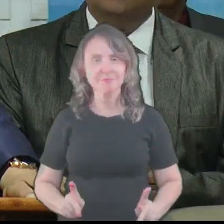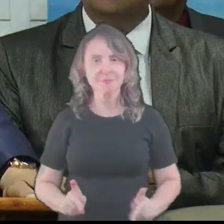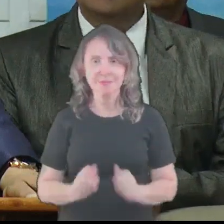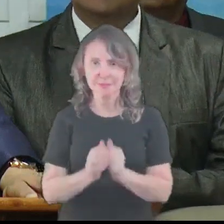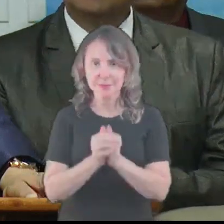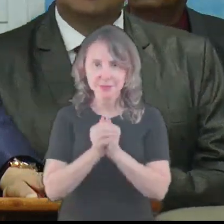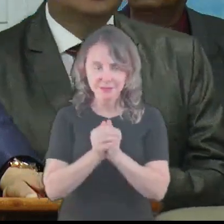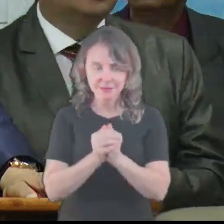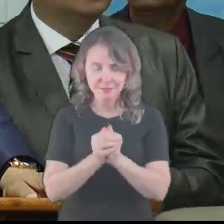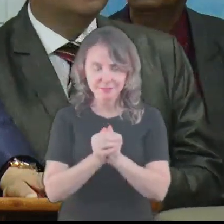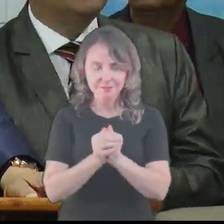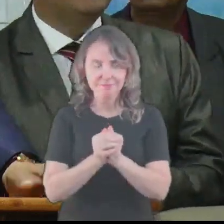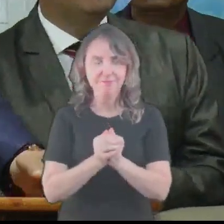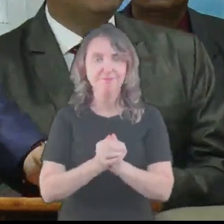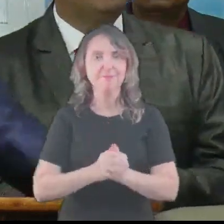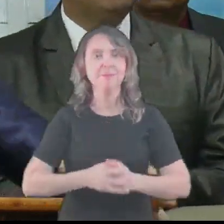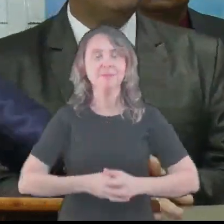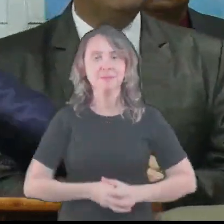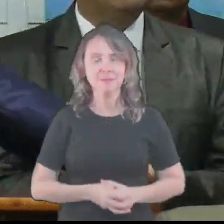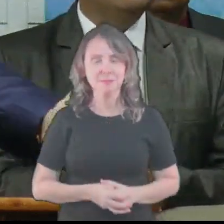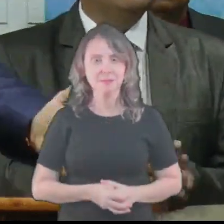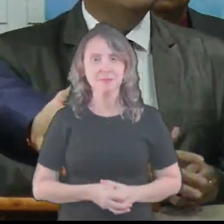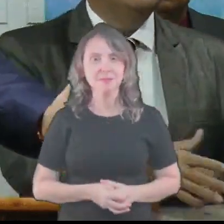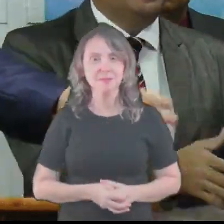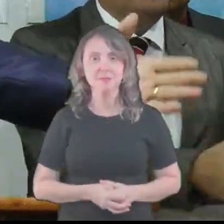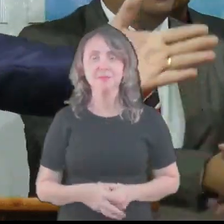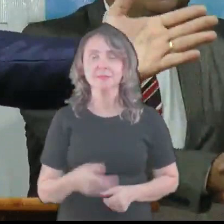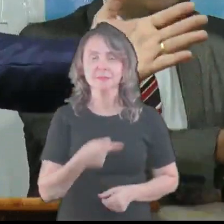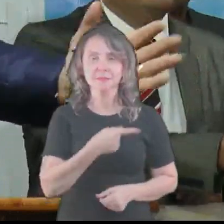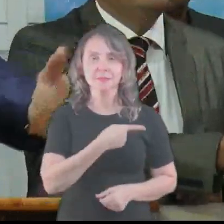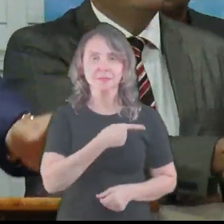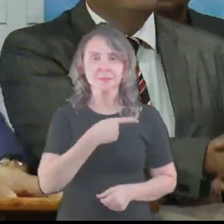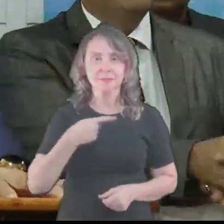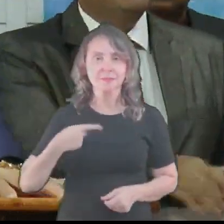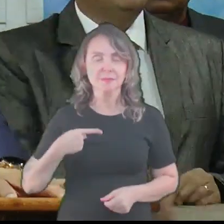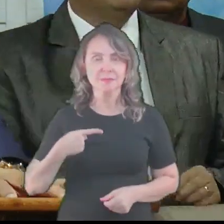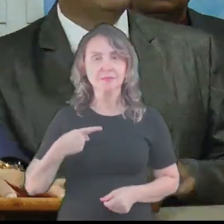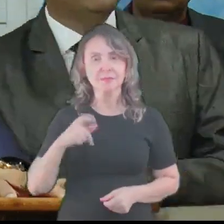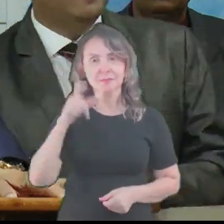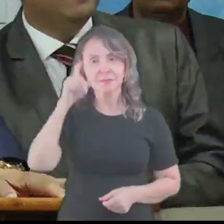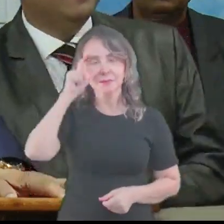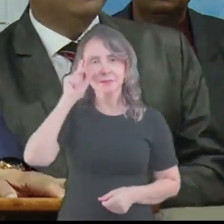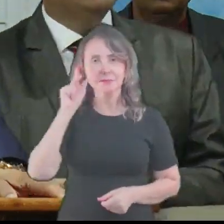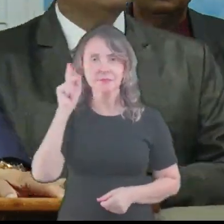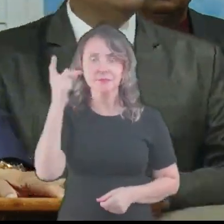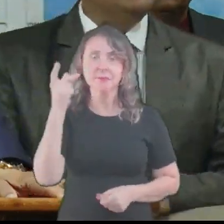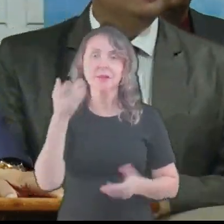Amém. Por gentileza, pastor Mengado, faça o convite, por favor. Me ajude.